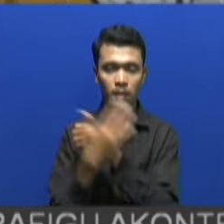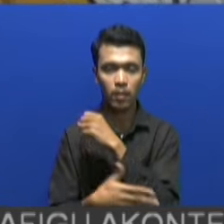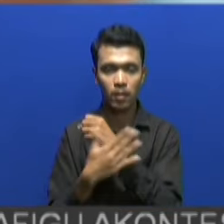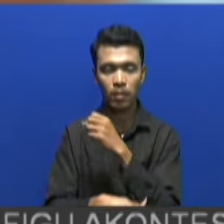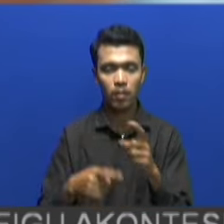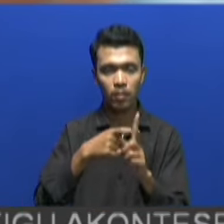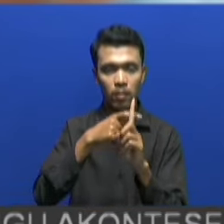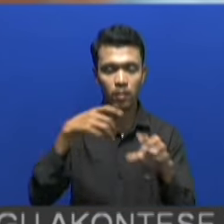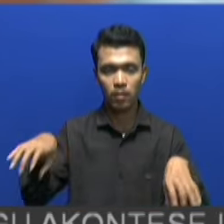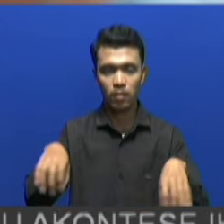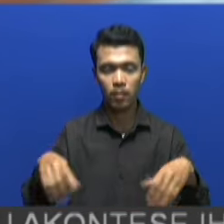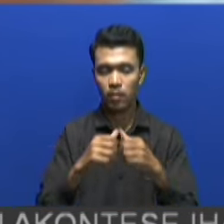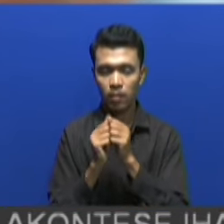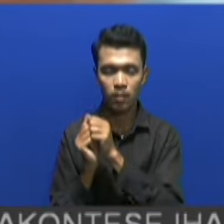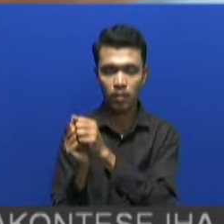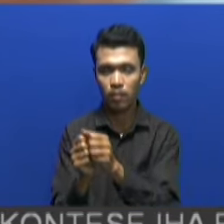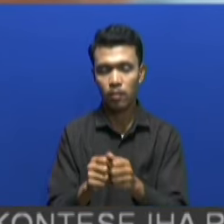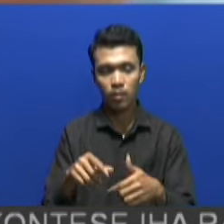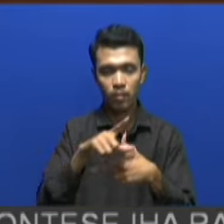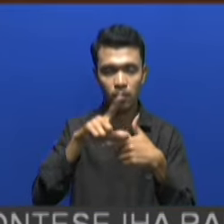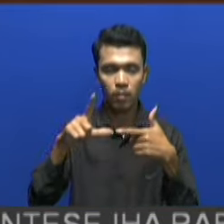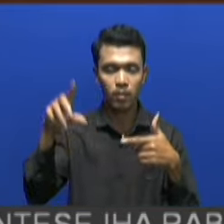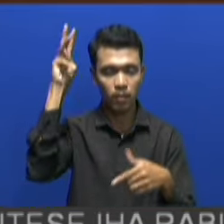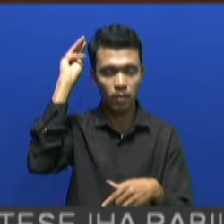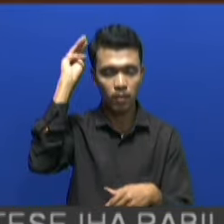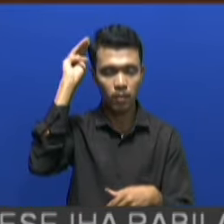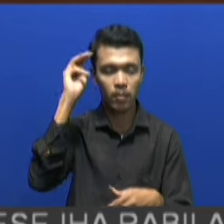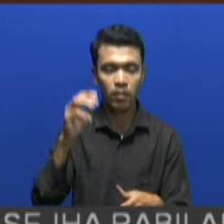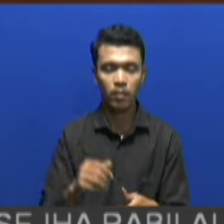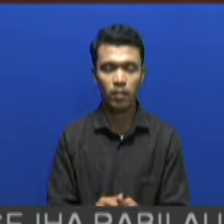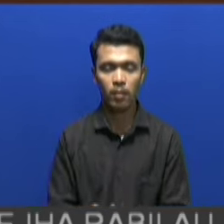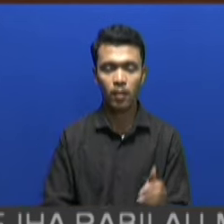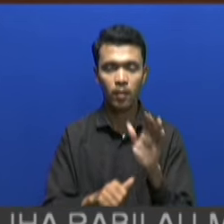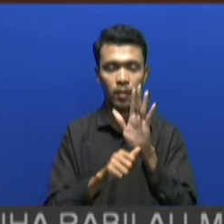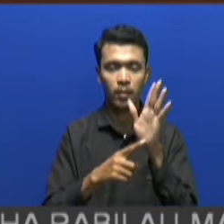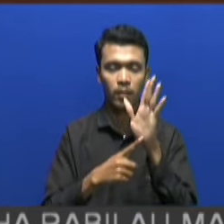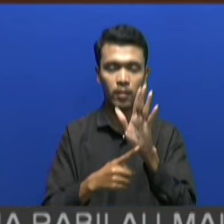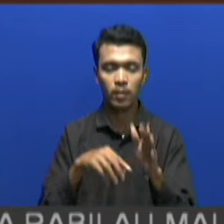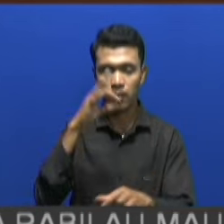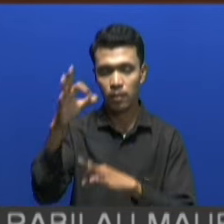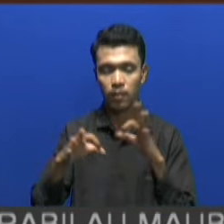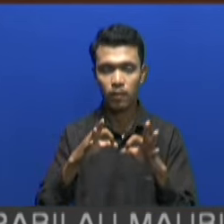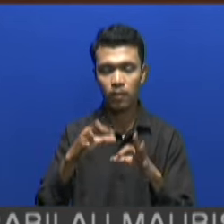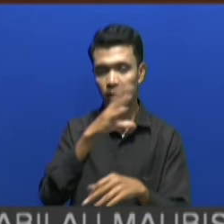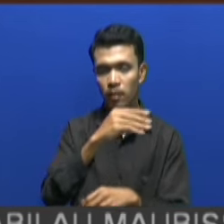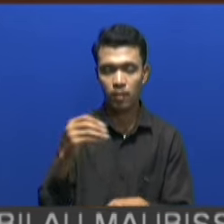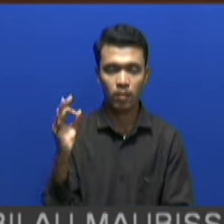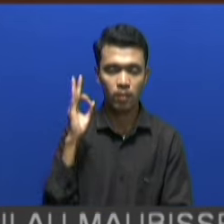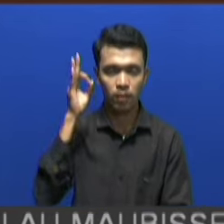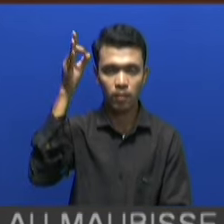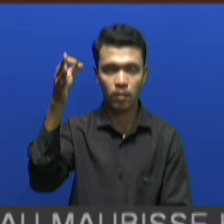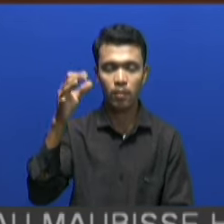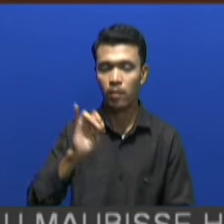e serviço a mútuo interministerial. Representa a esperança IDA, representa o futuro IDA, que é o